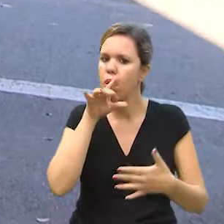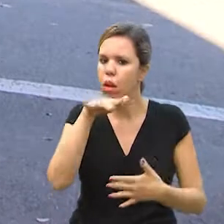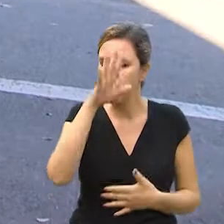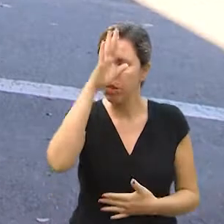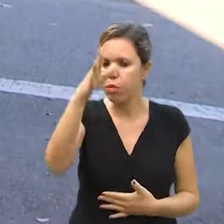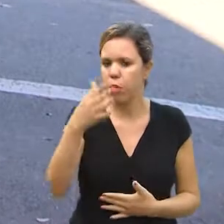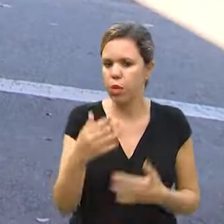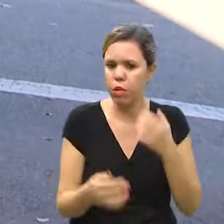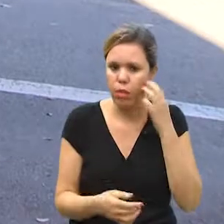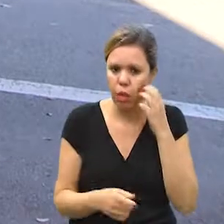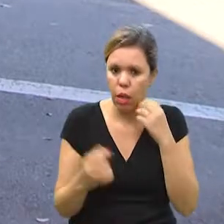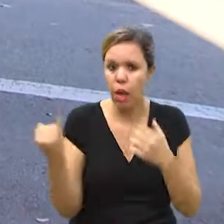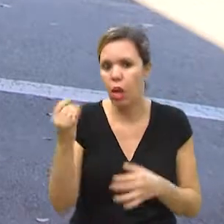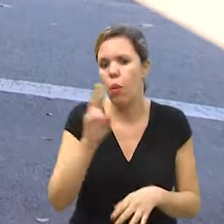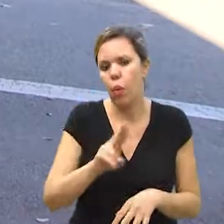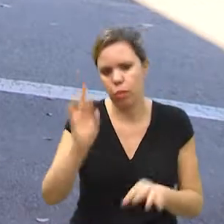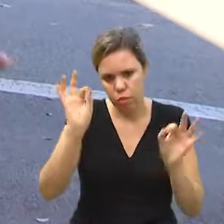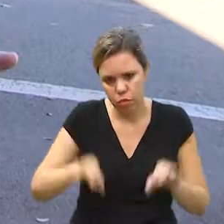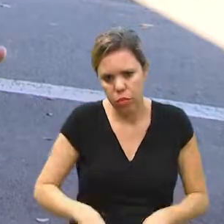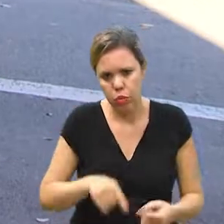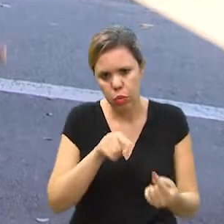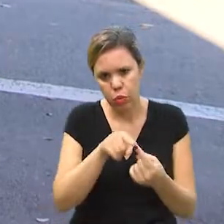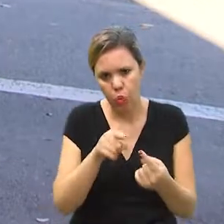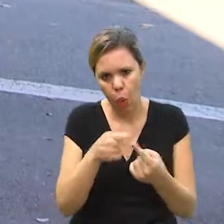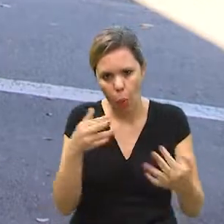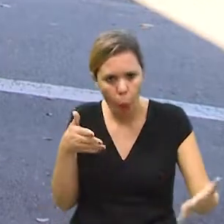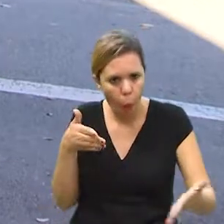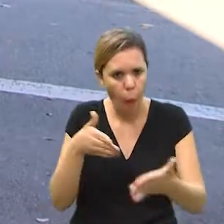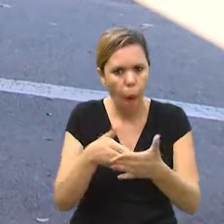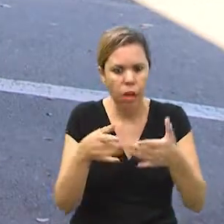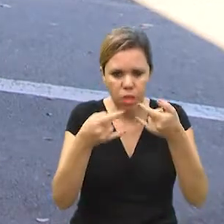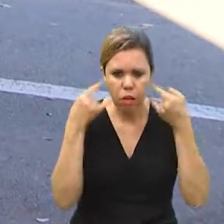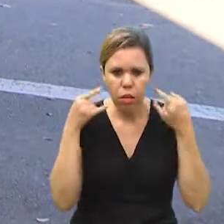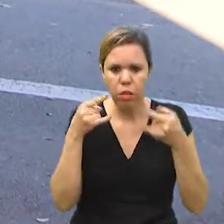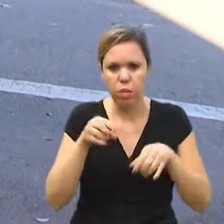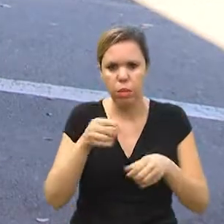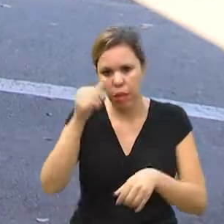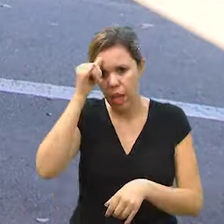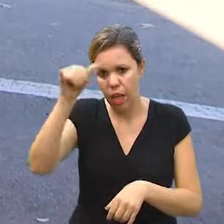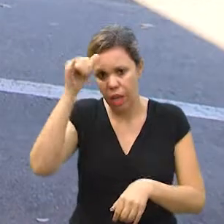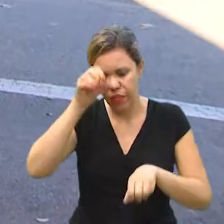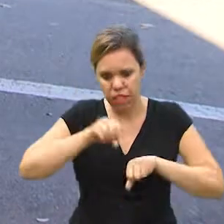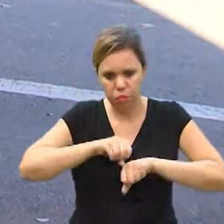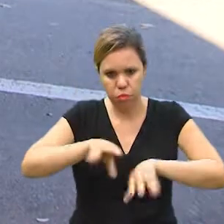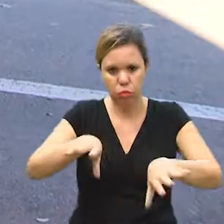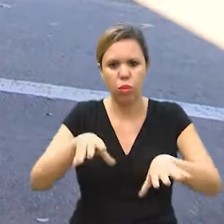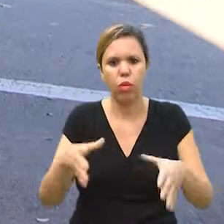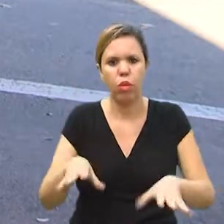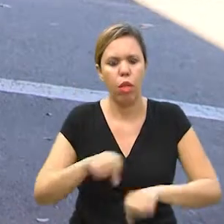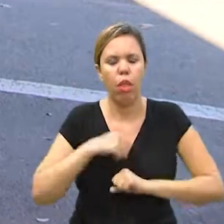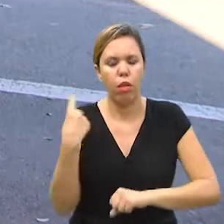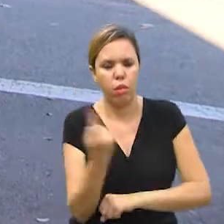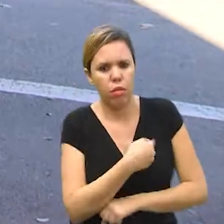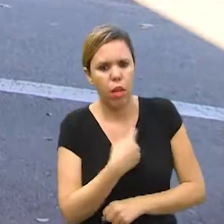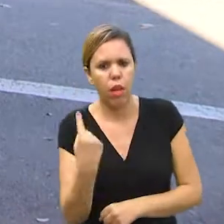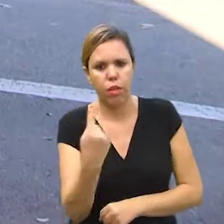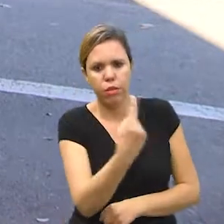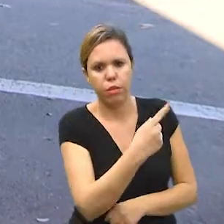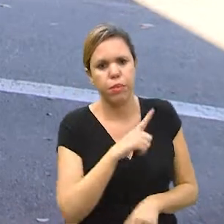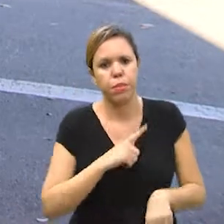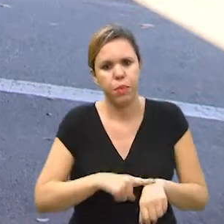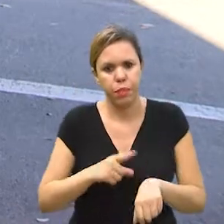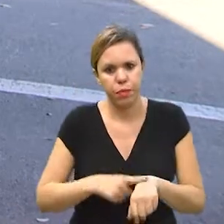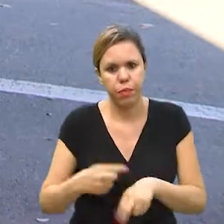principalmente. Então, ela é muito eficiente como uma barreira para evitar a transmissão. E cada um de nós, neste momento,